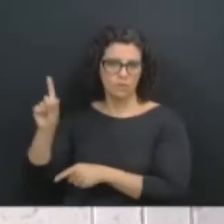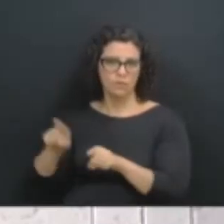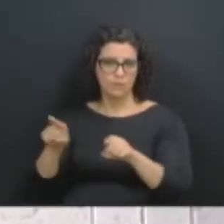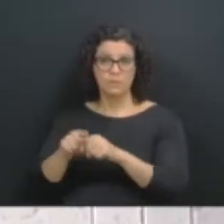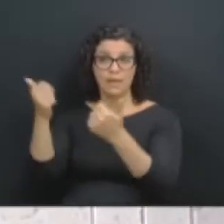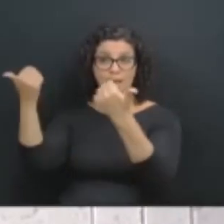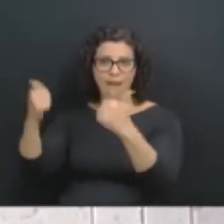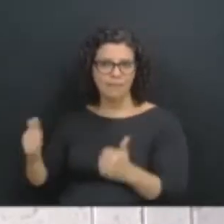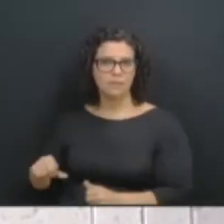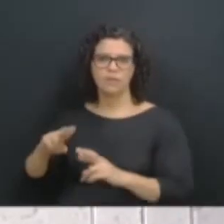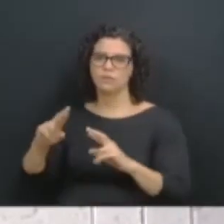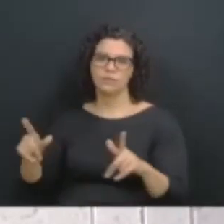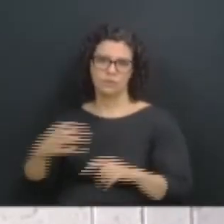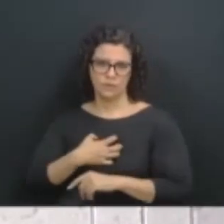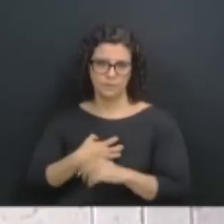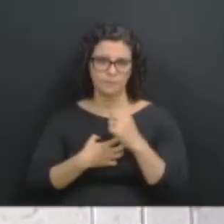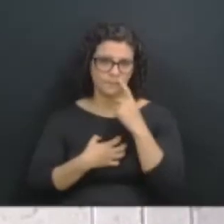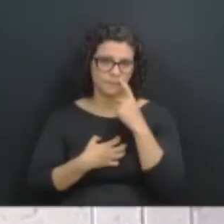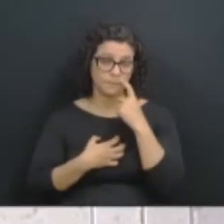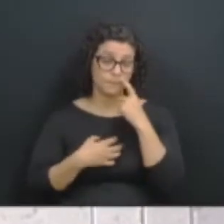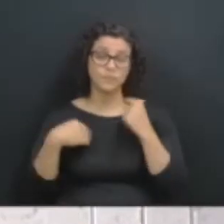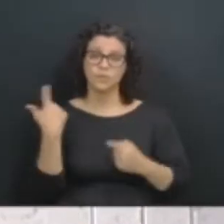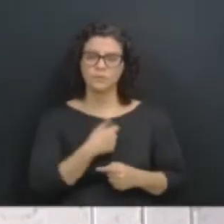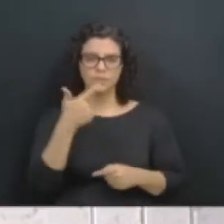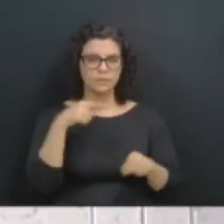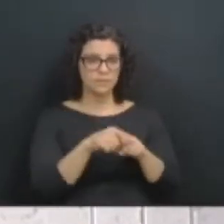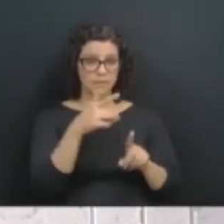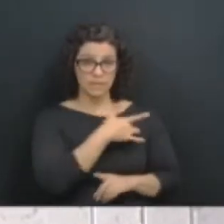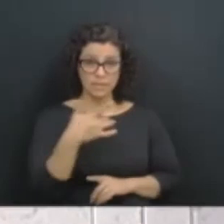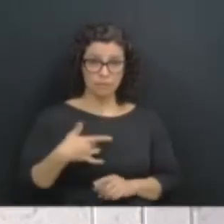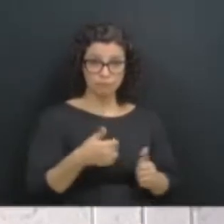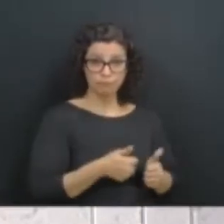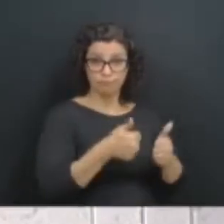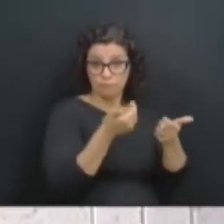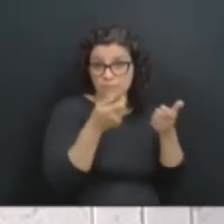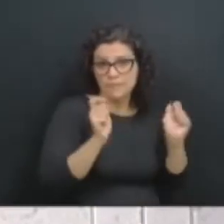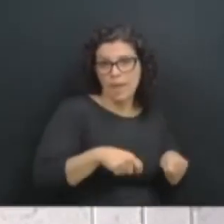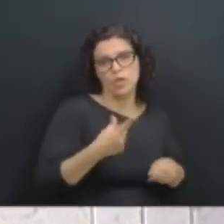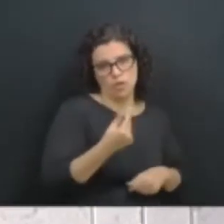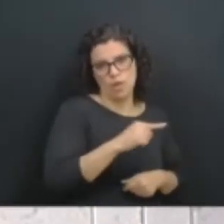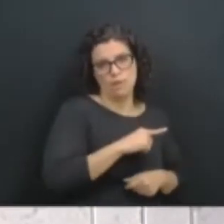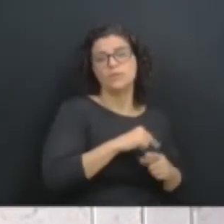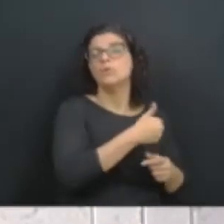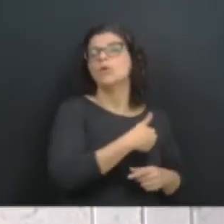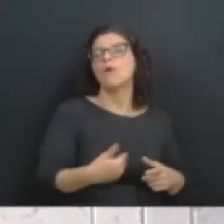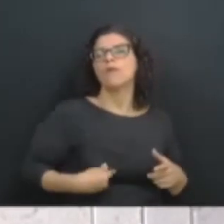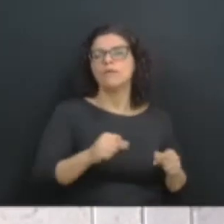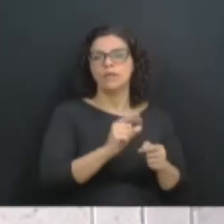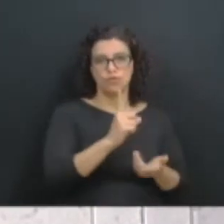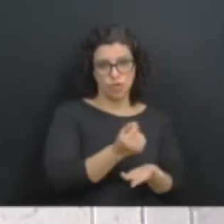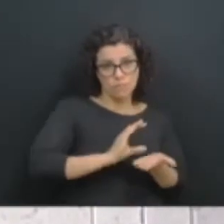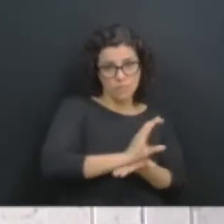ser analisado de uma outra forma. Podia-se ter uma saúde de excelência, mas não. O que o governo fez? Gastou